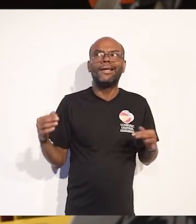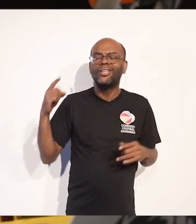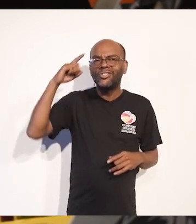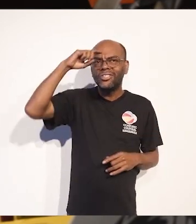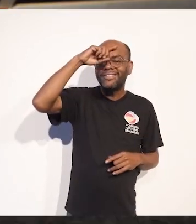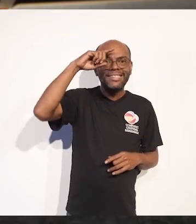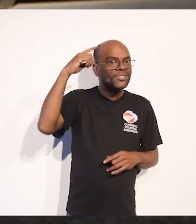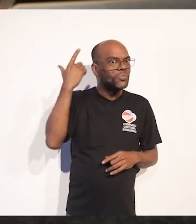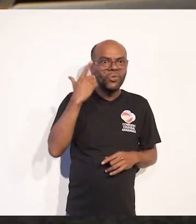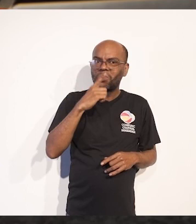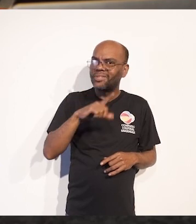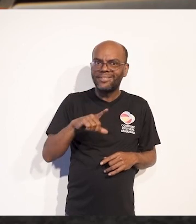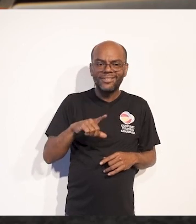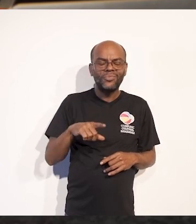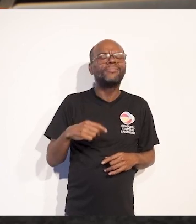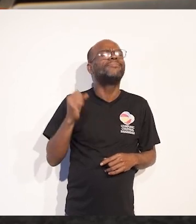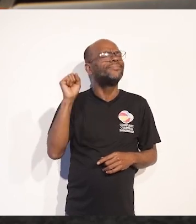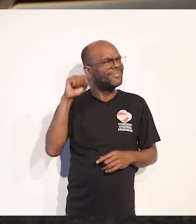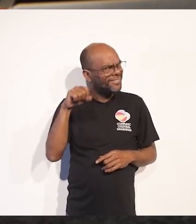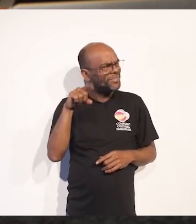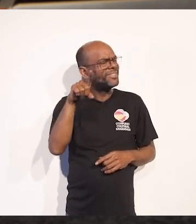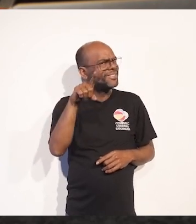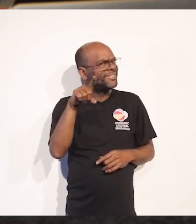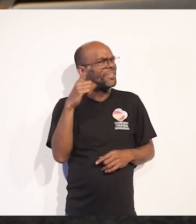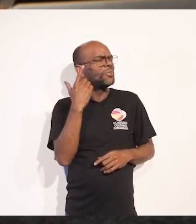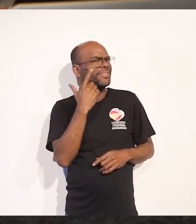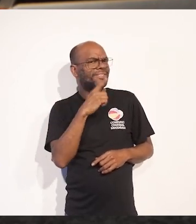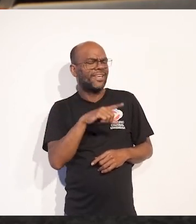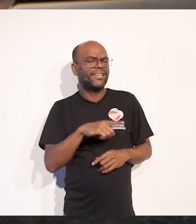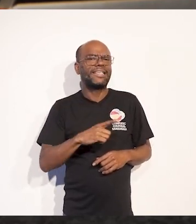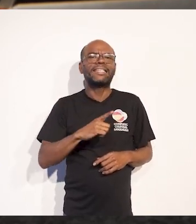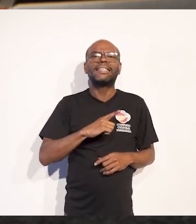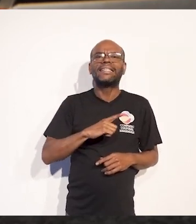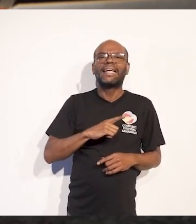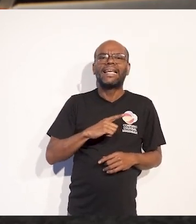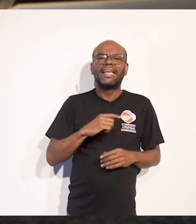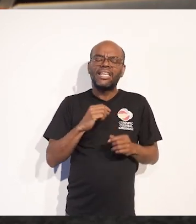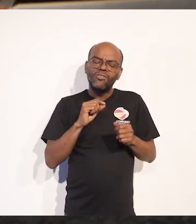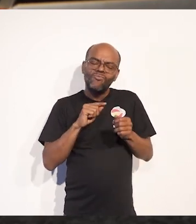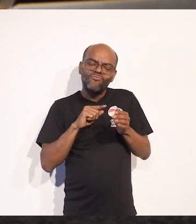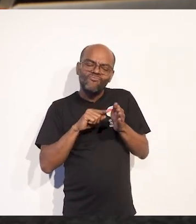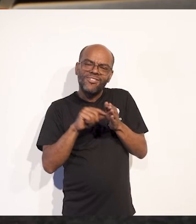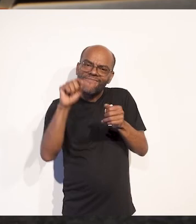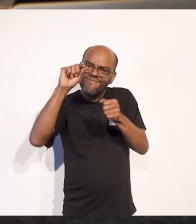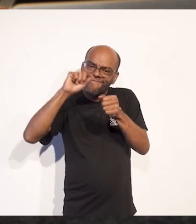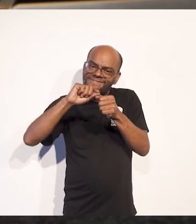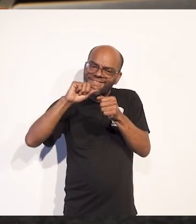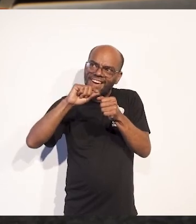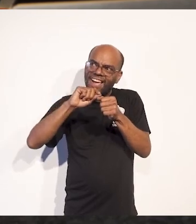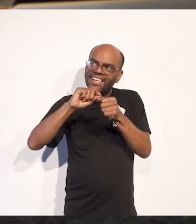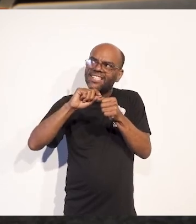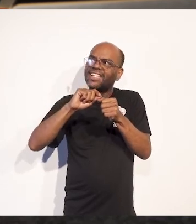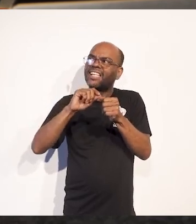não consigo. Sim, você consegue. Existem algumas empresas que fabricam esses filtros de luz ou gelatinas. E